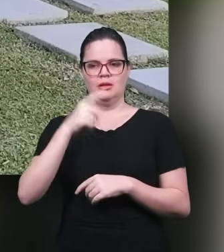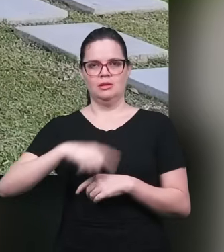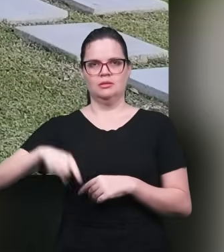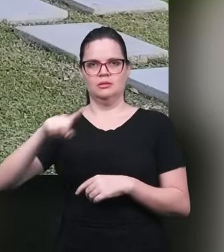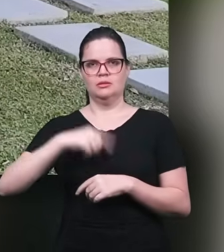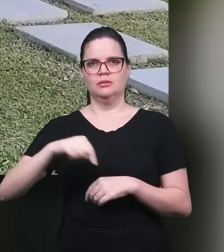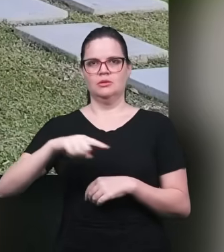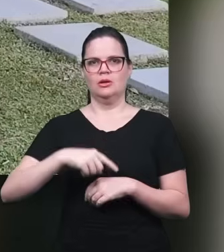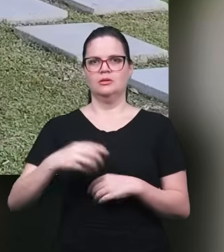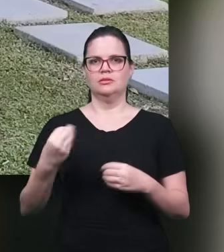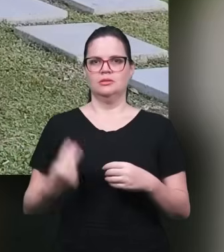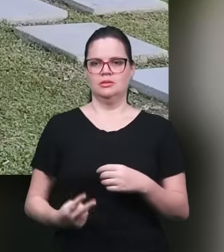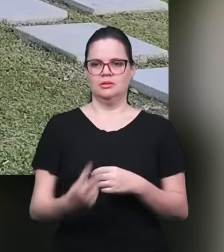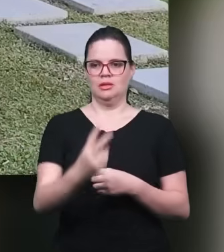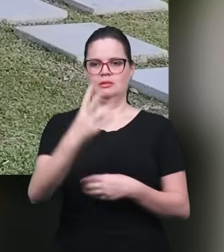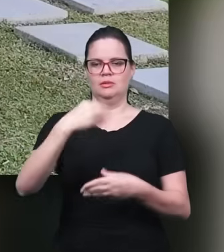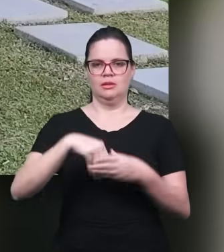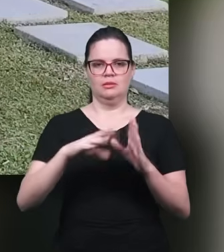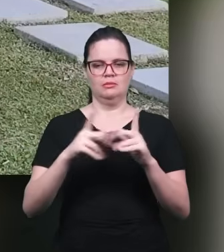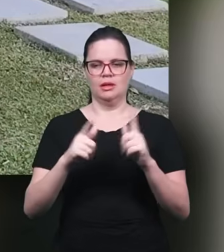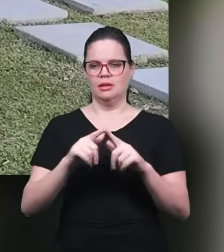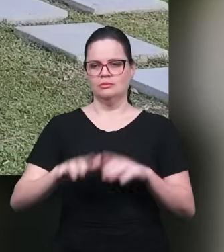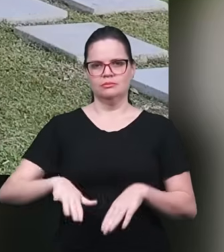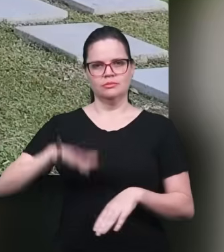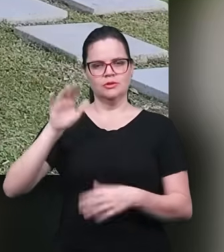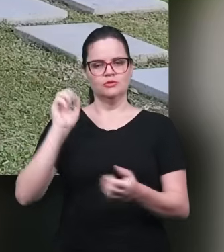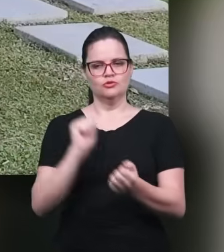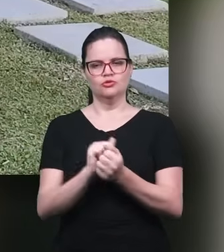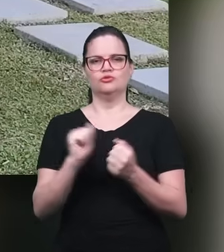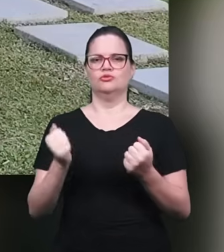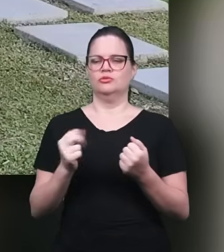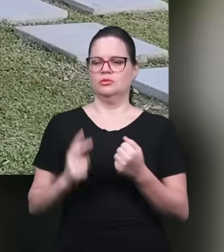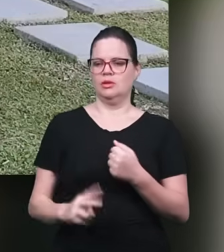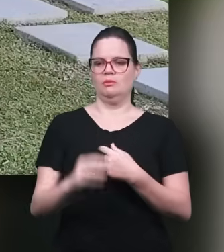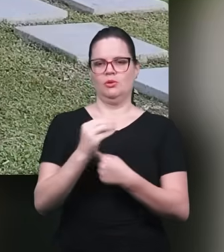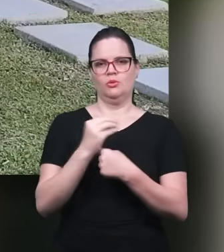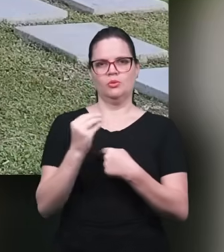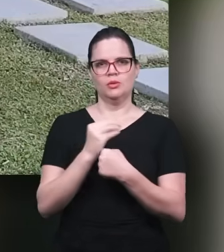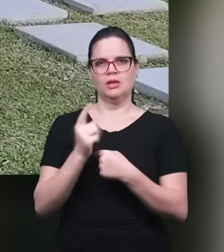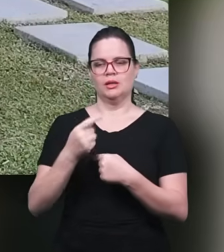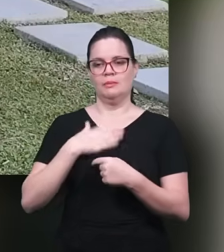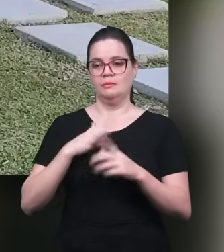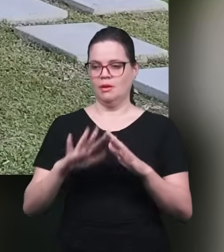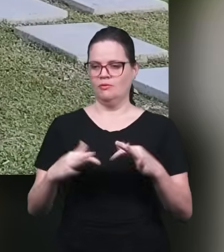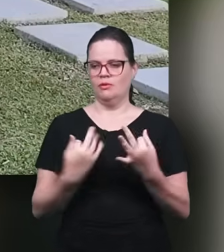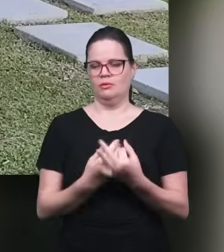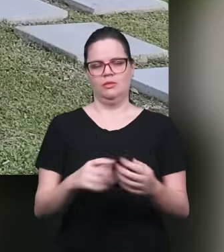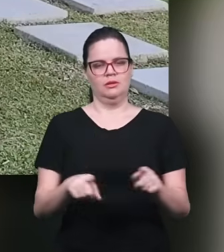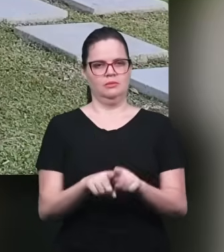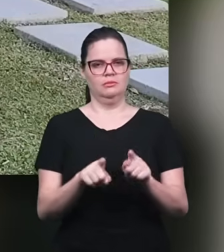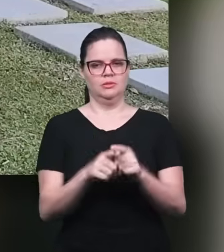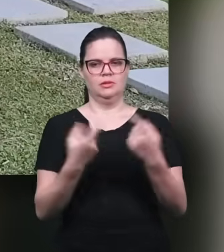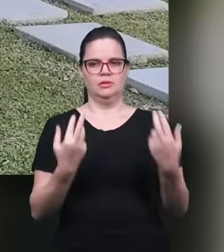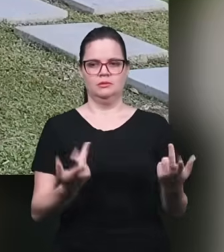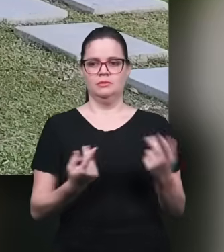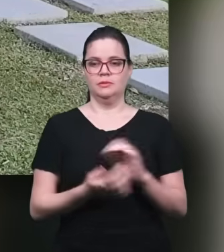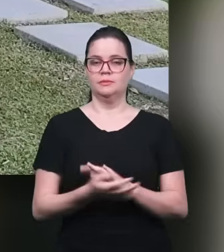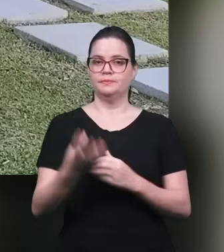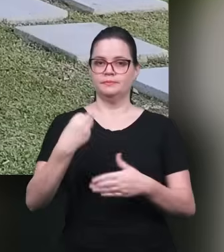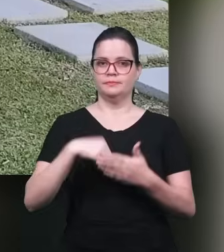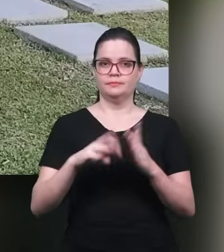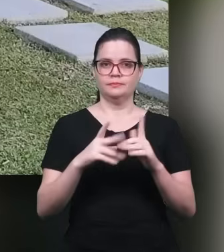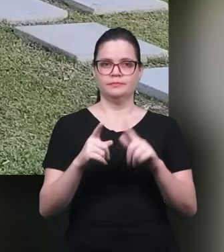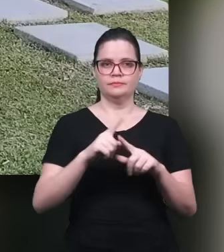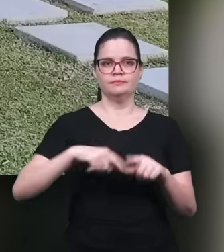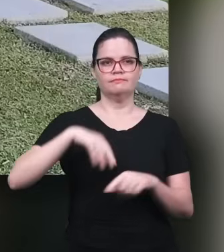viveram, nós estávamos ali inseridos dentro de uma igreja que estava ali junto conosco, a igreja virou a nossa família e dentro ali dessa igreja